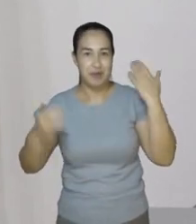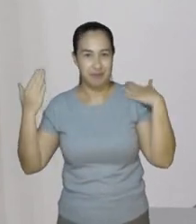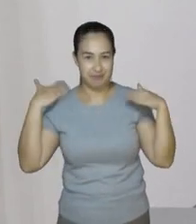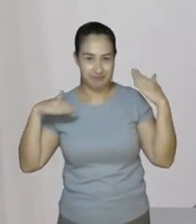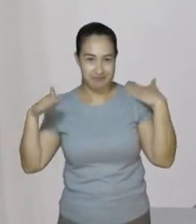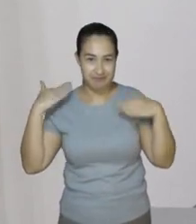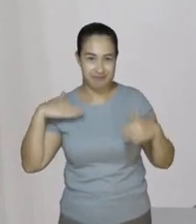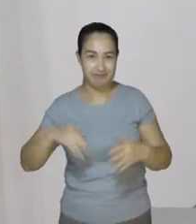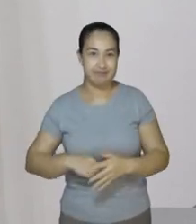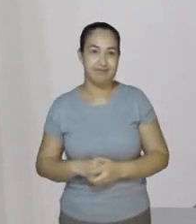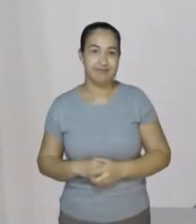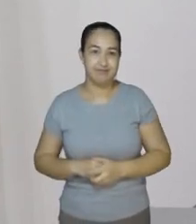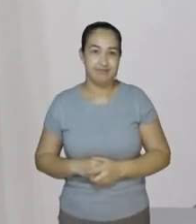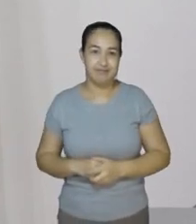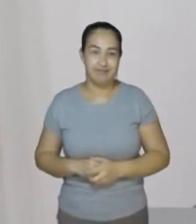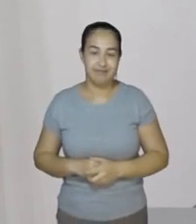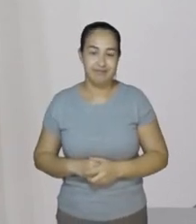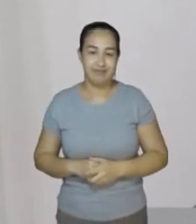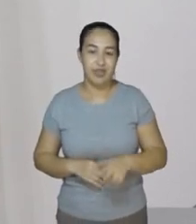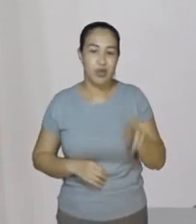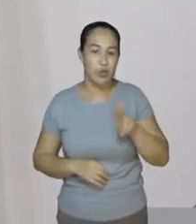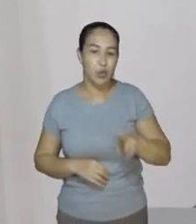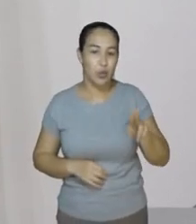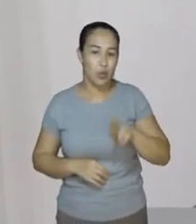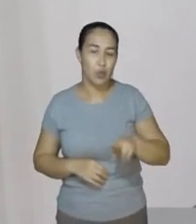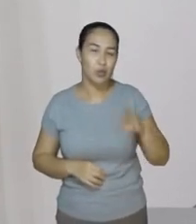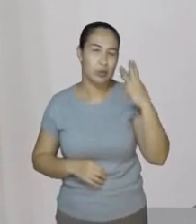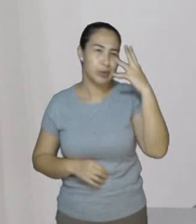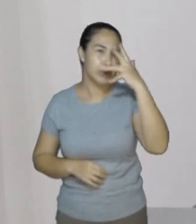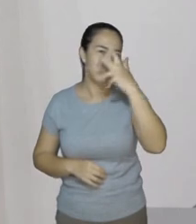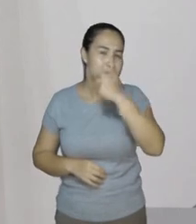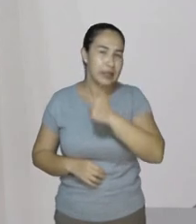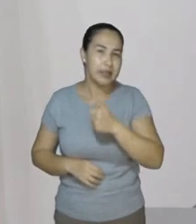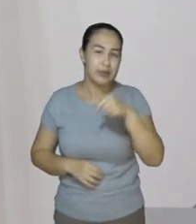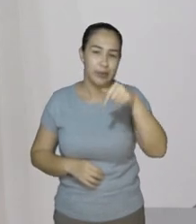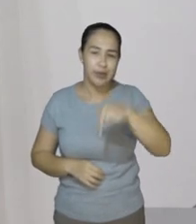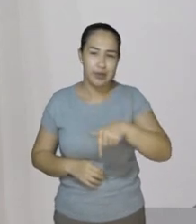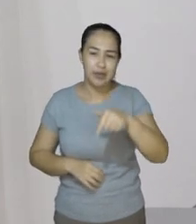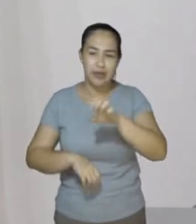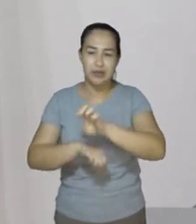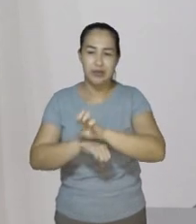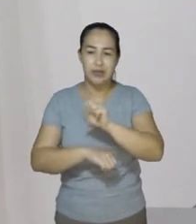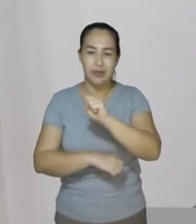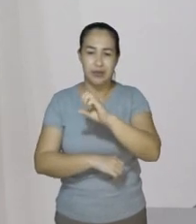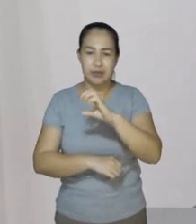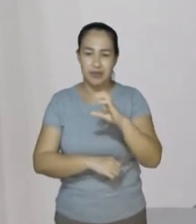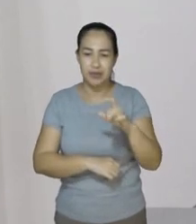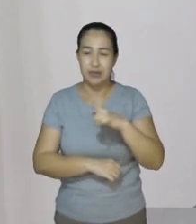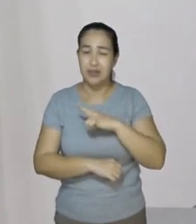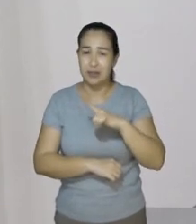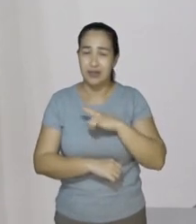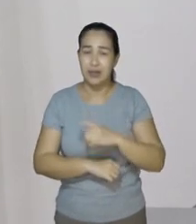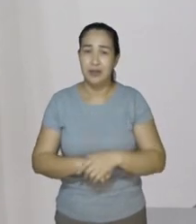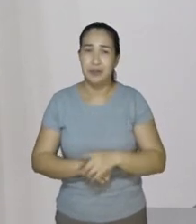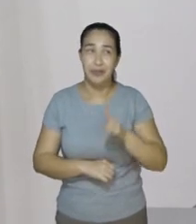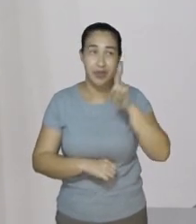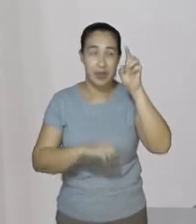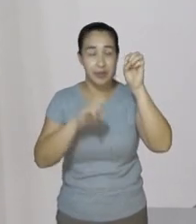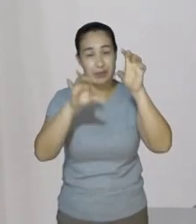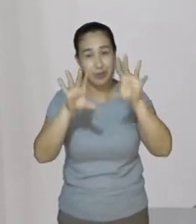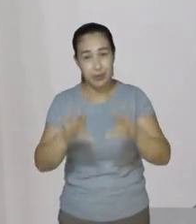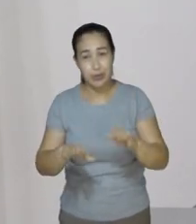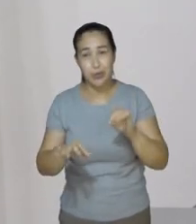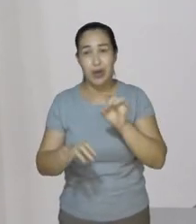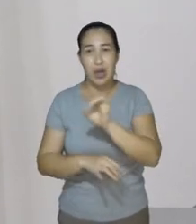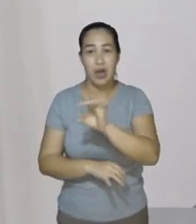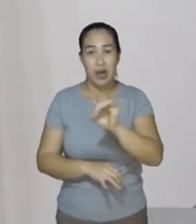vive realmente usufruindo dessas belezas fantásticas que o estado catarinense nos proporciona. Que Deus continue abençoando cada um de vocês por